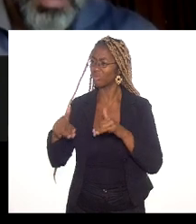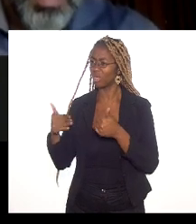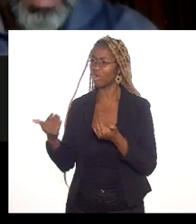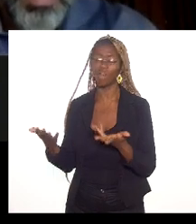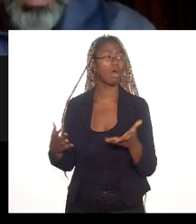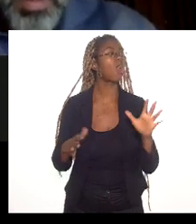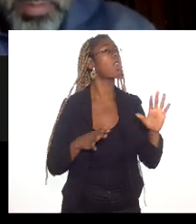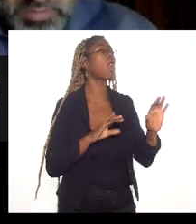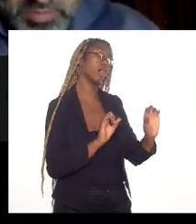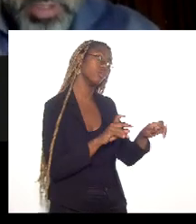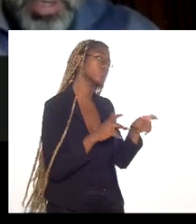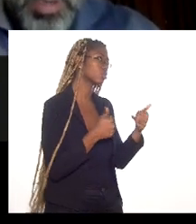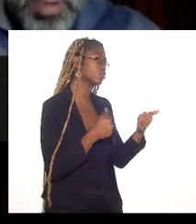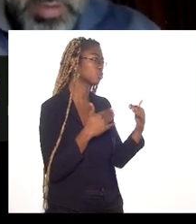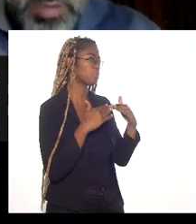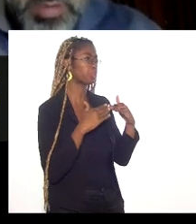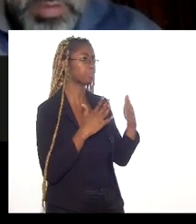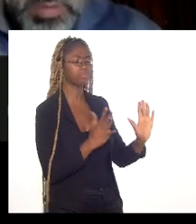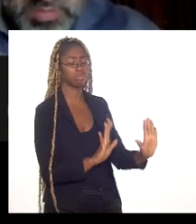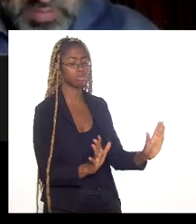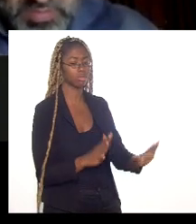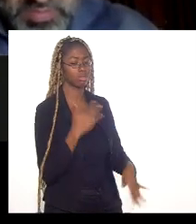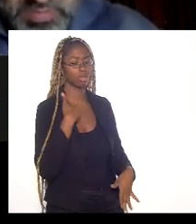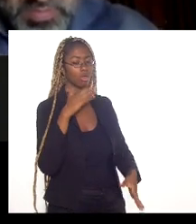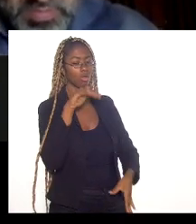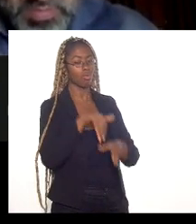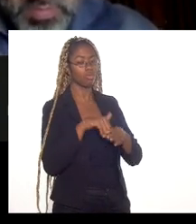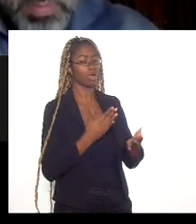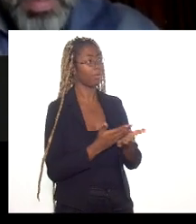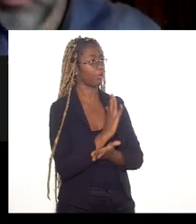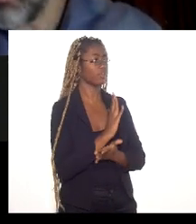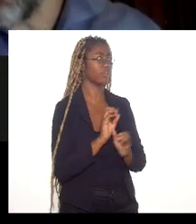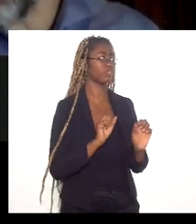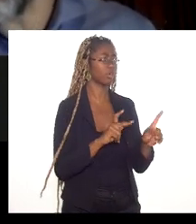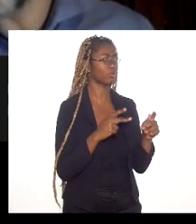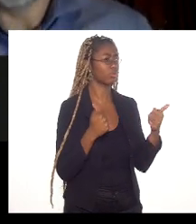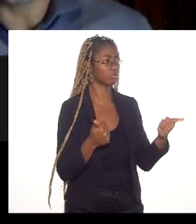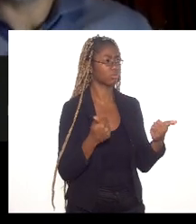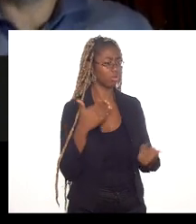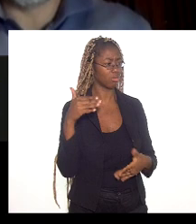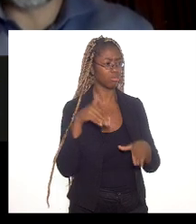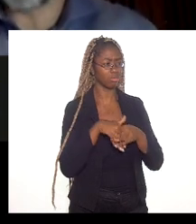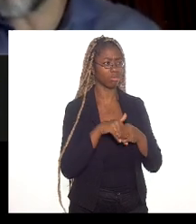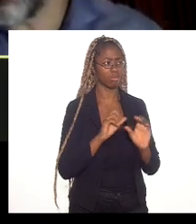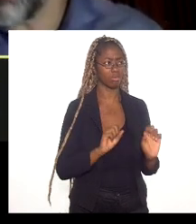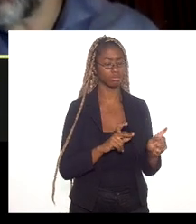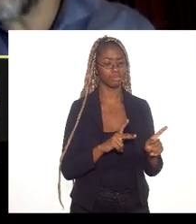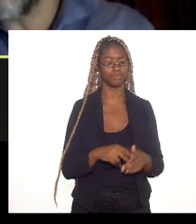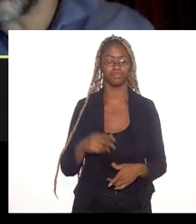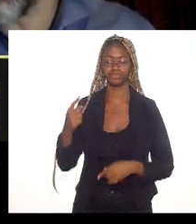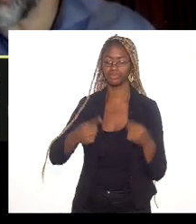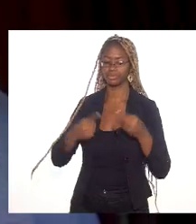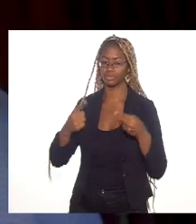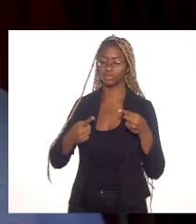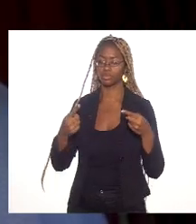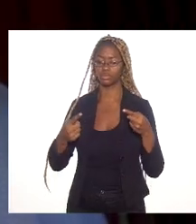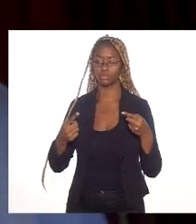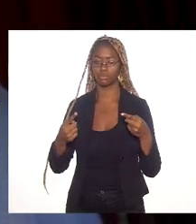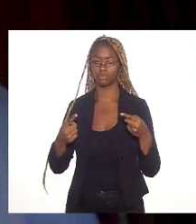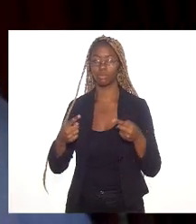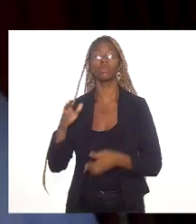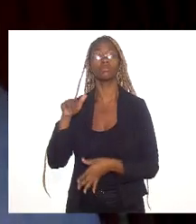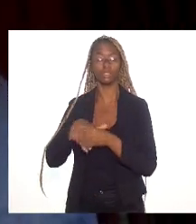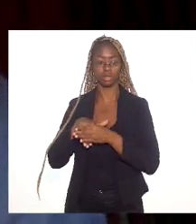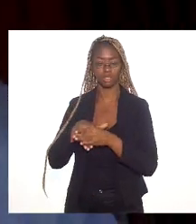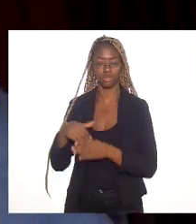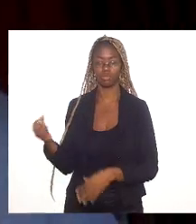Comodato. Tá bom. Então, tudo bem. Então... Eu voto pela aprovação do novo parecer. Em discussão, em votação,